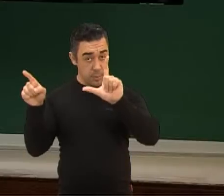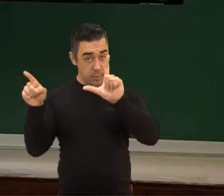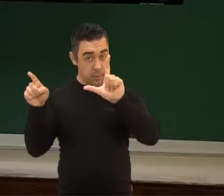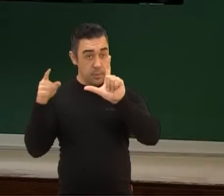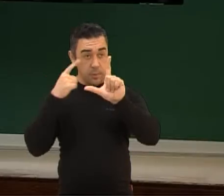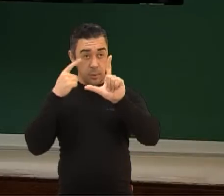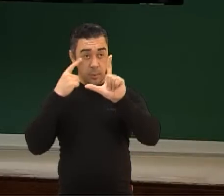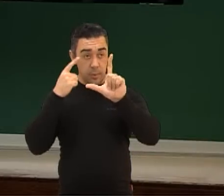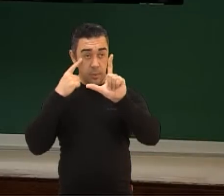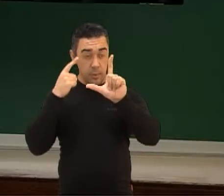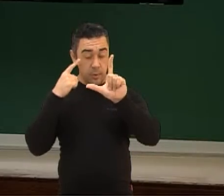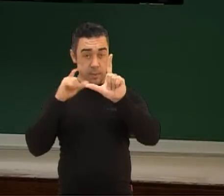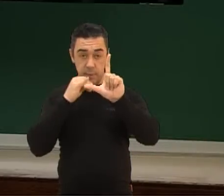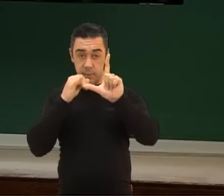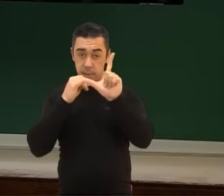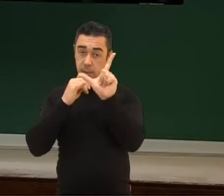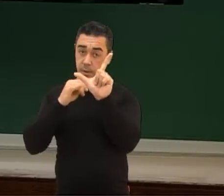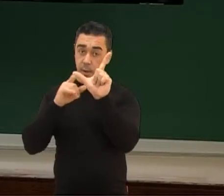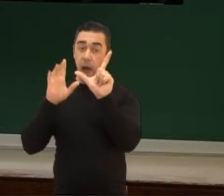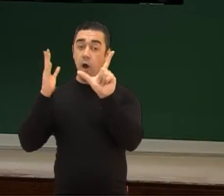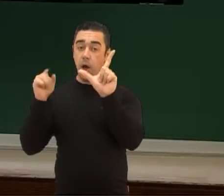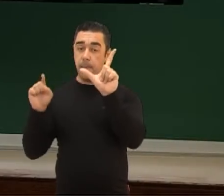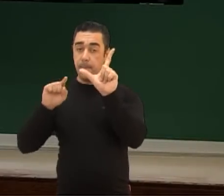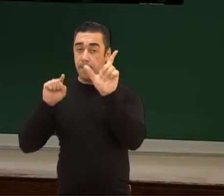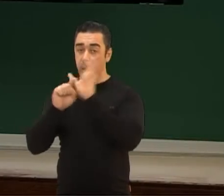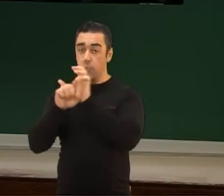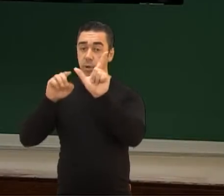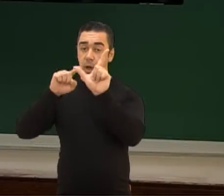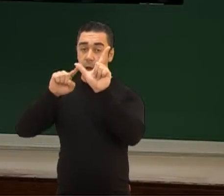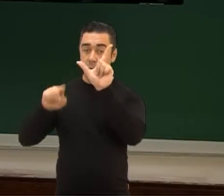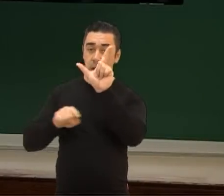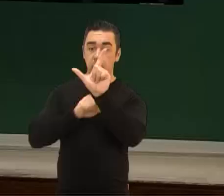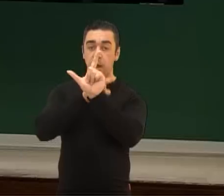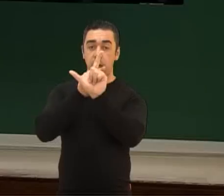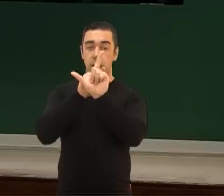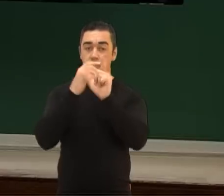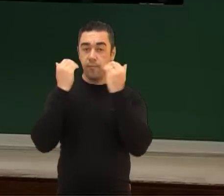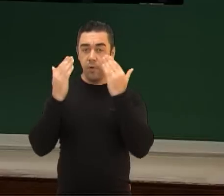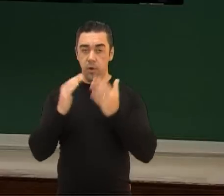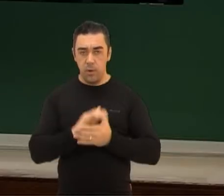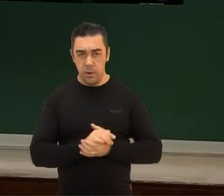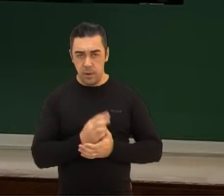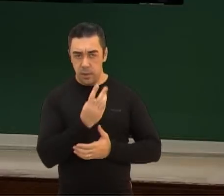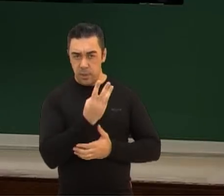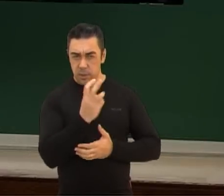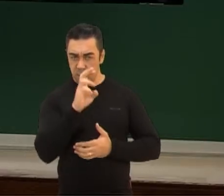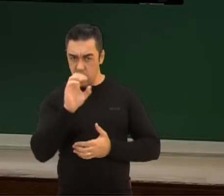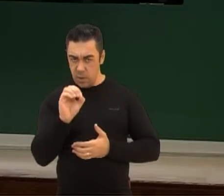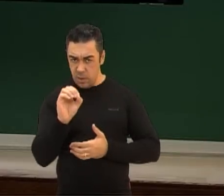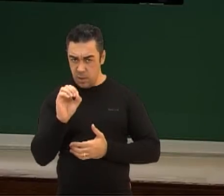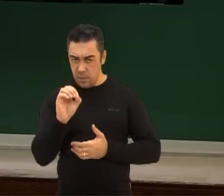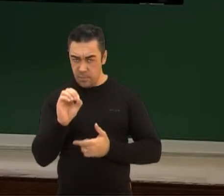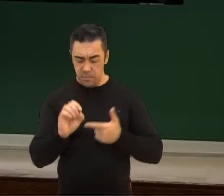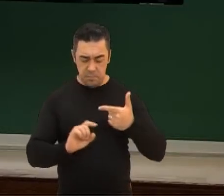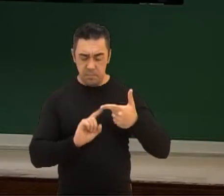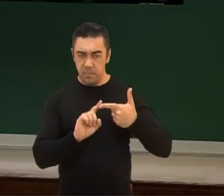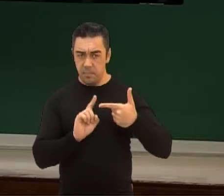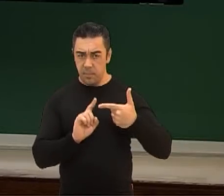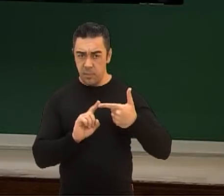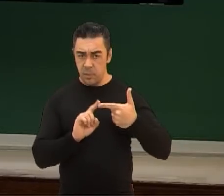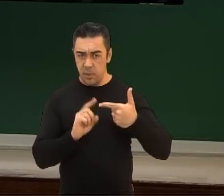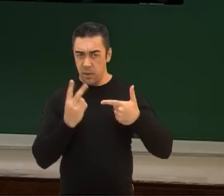ó, é essa abertura maior. Então, será que é um ângulo de 350 graus? Um ângulo